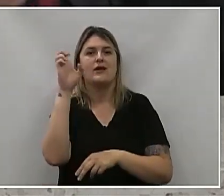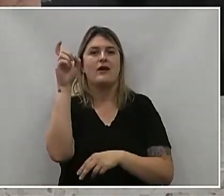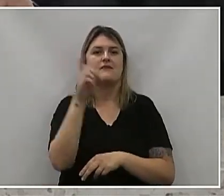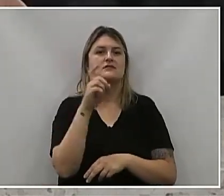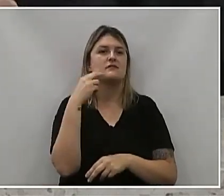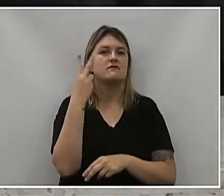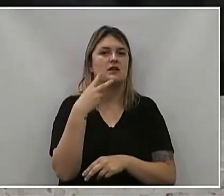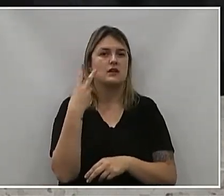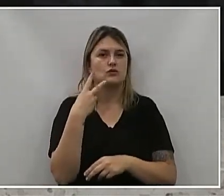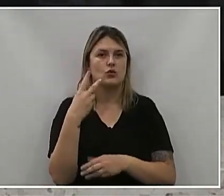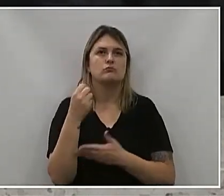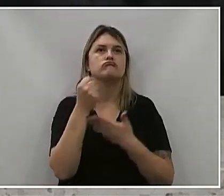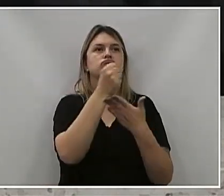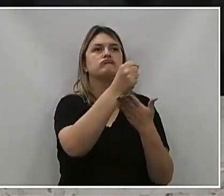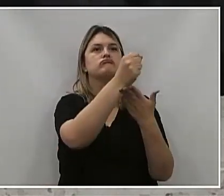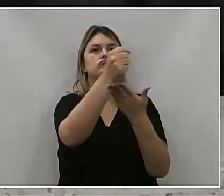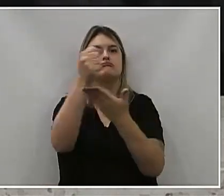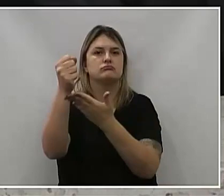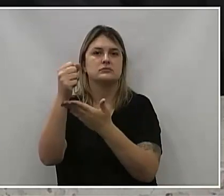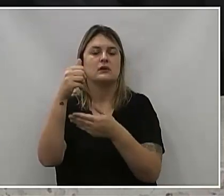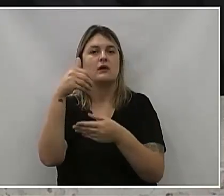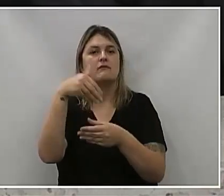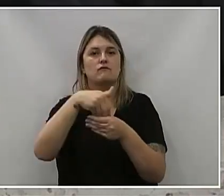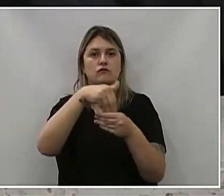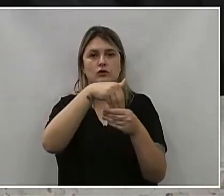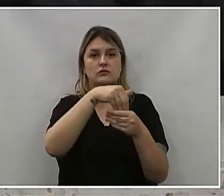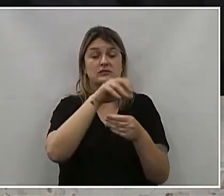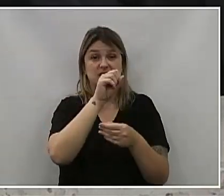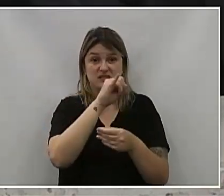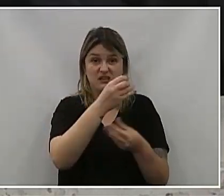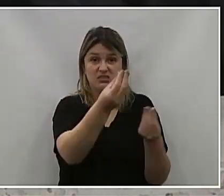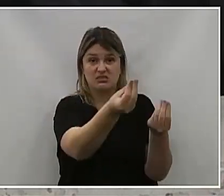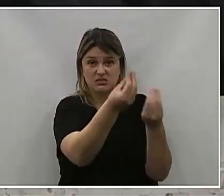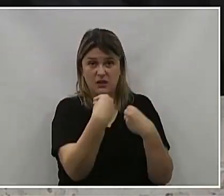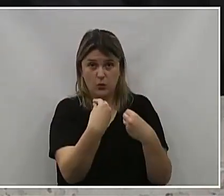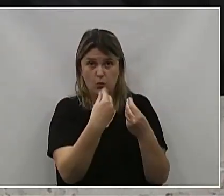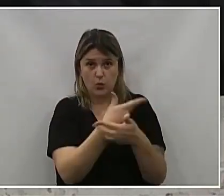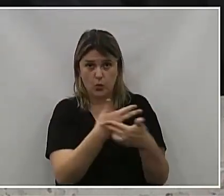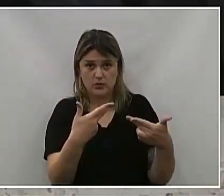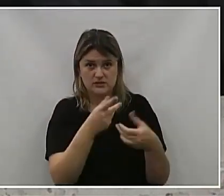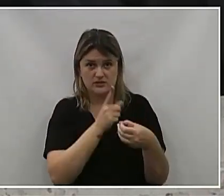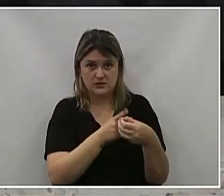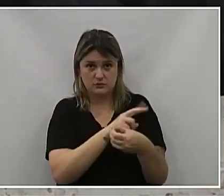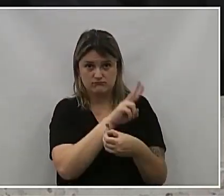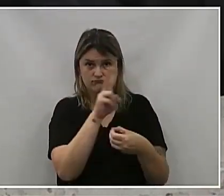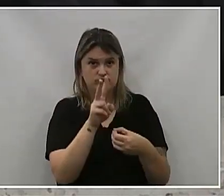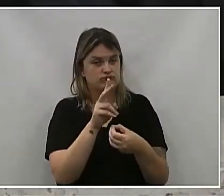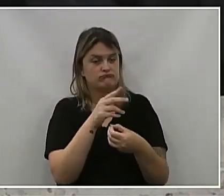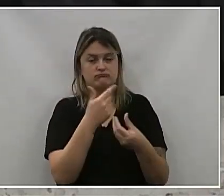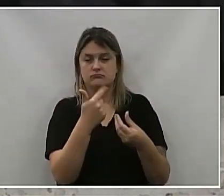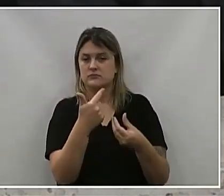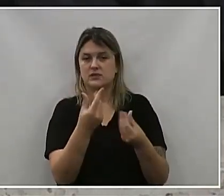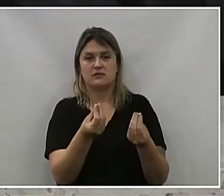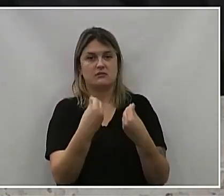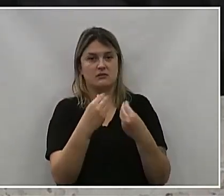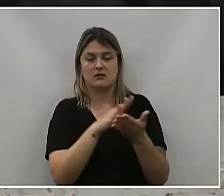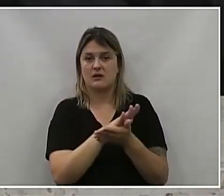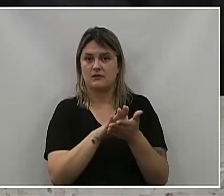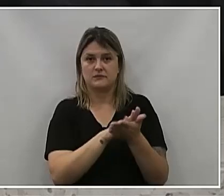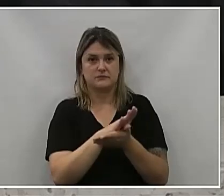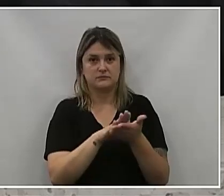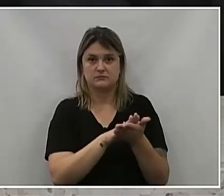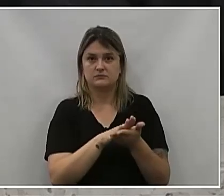que levaram em suas casas e levaram um voto daqui, se trouxesse algum investimento em União da